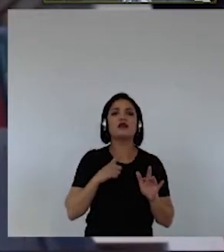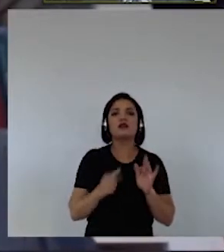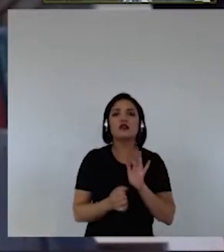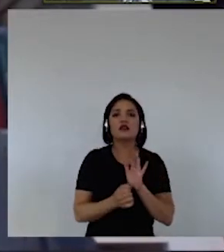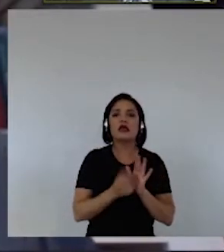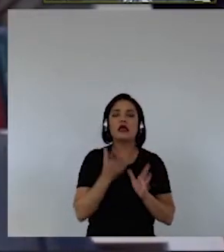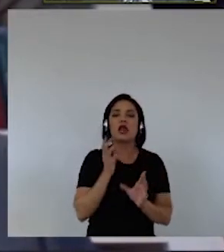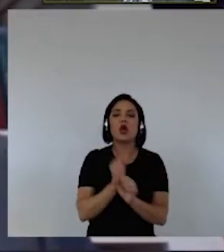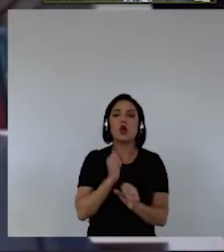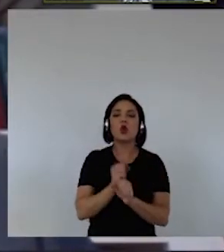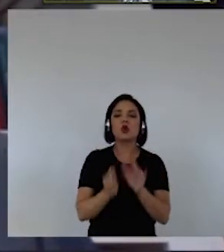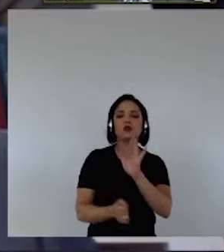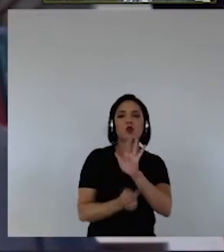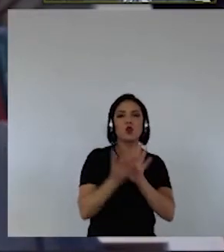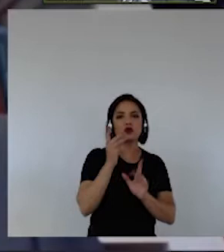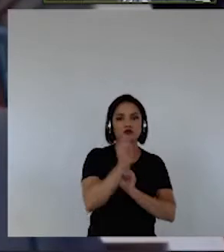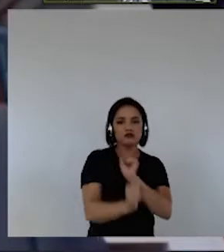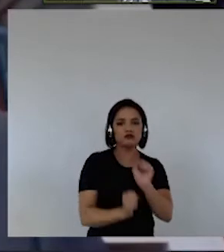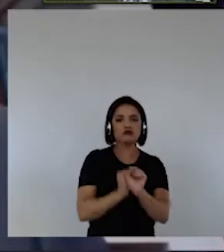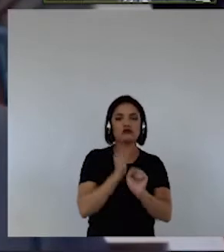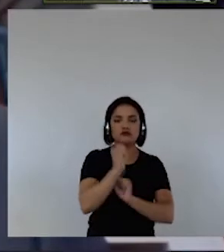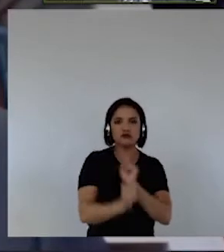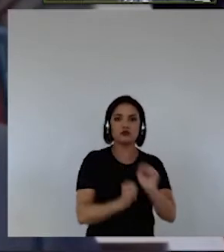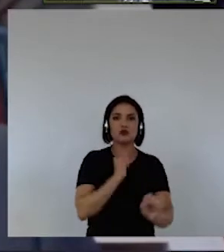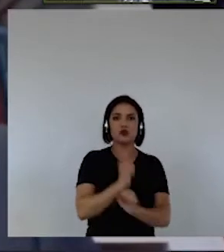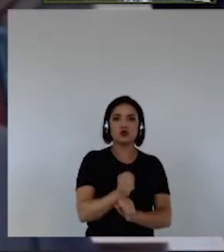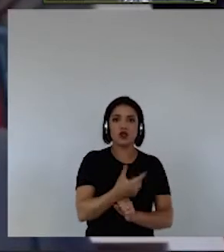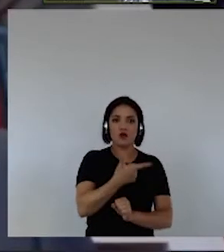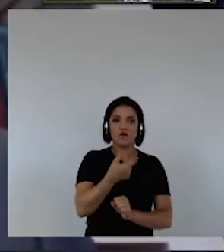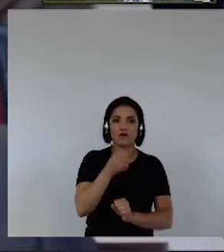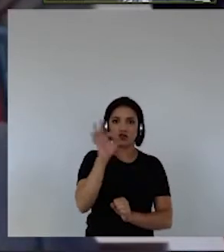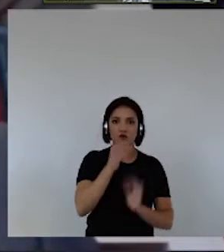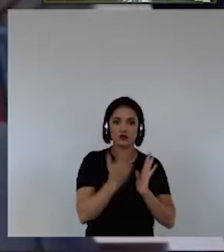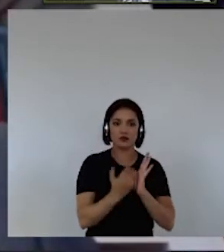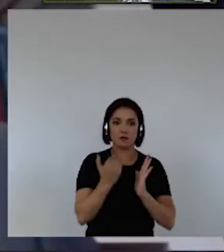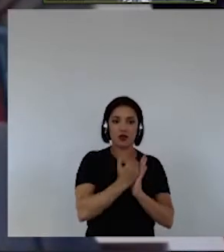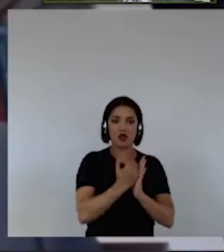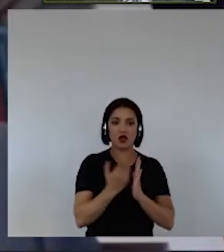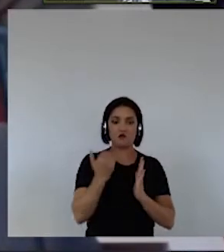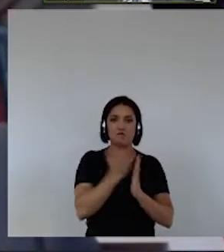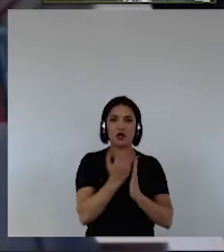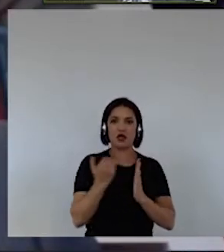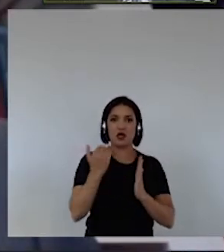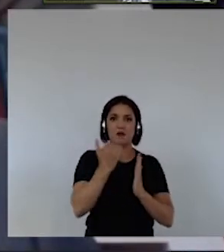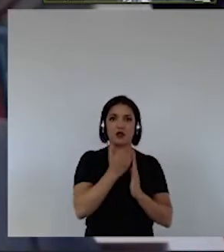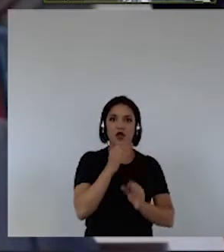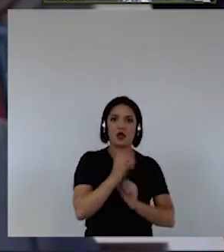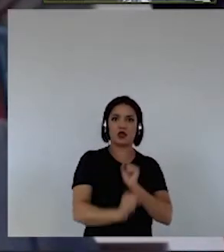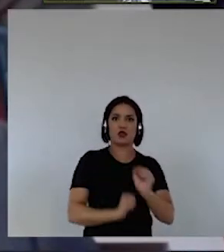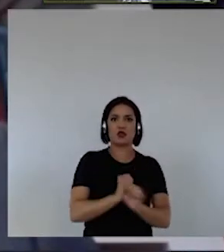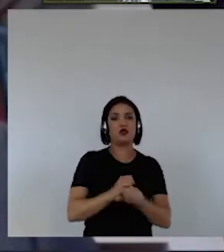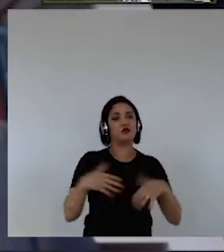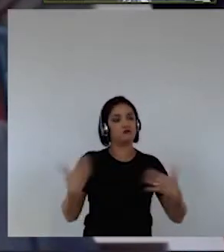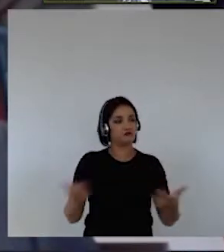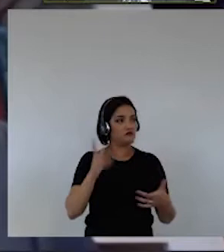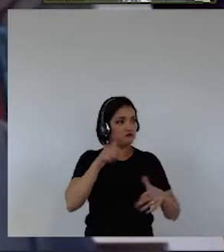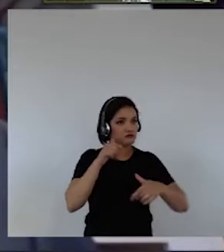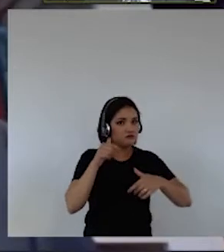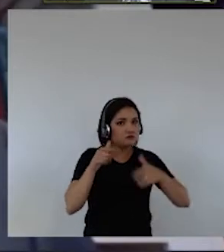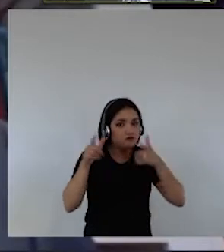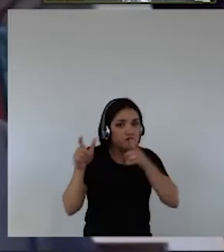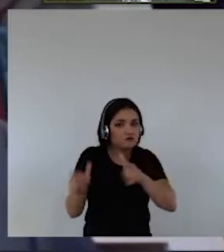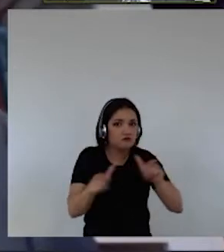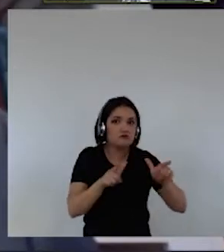ano a ano, né? Ela faz isso há mais de 10 anos e aumenta a cada ano 20%. Né? Então, é um mercado de trabalho muito